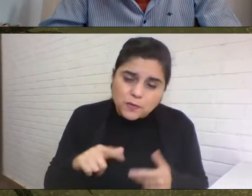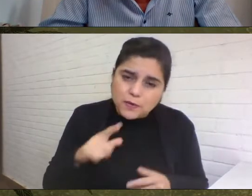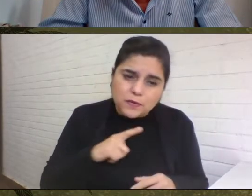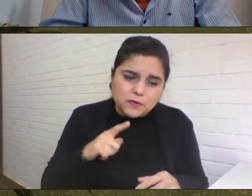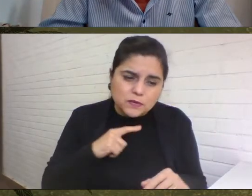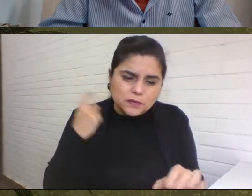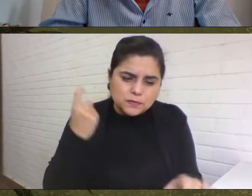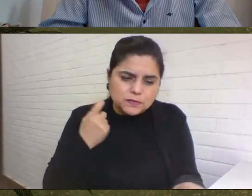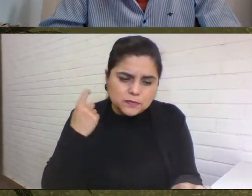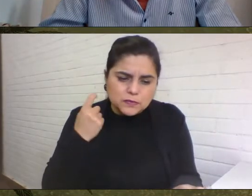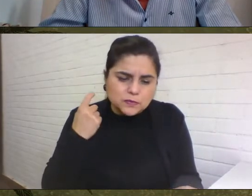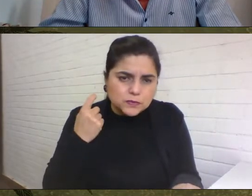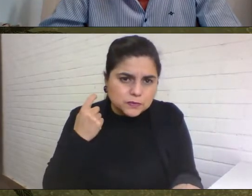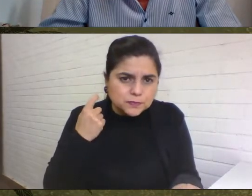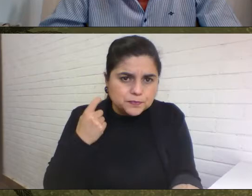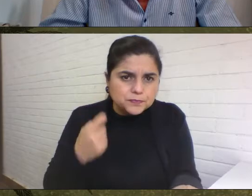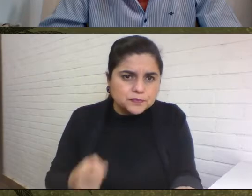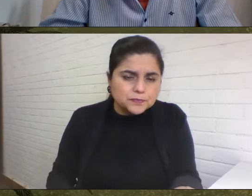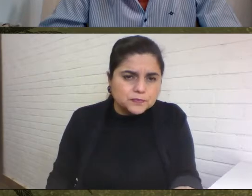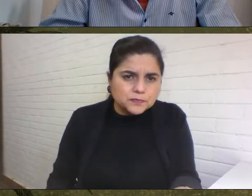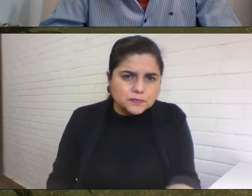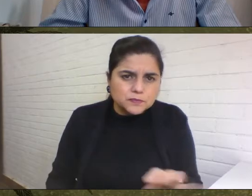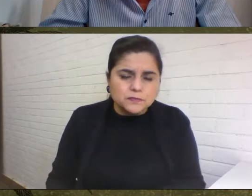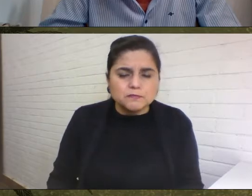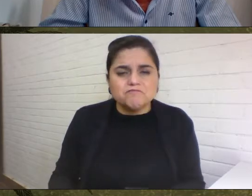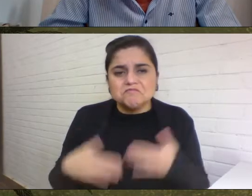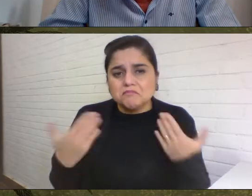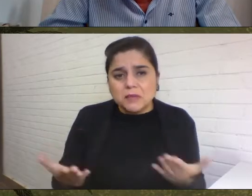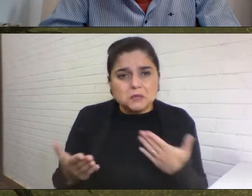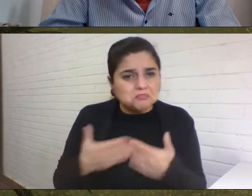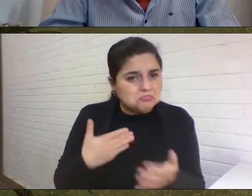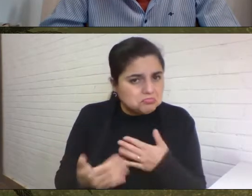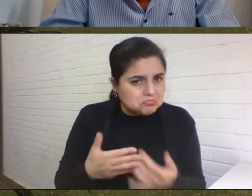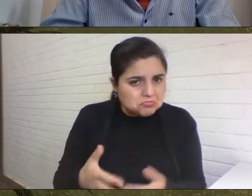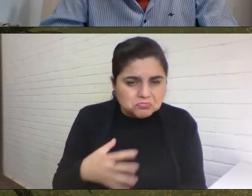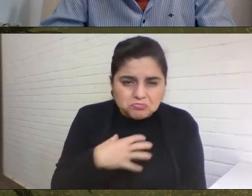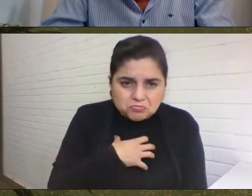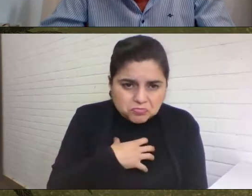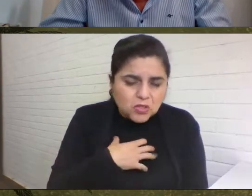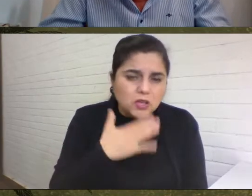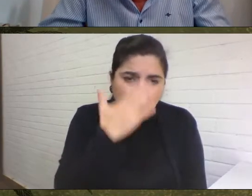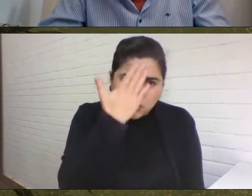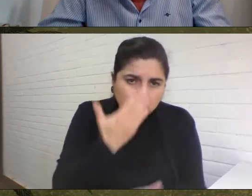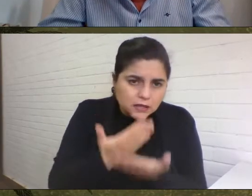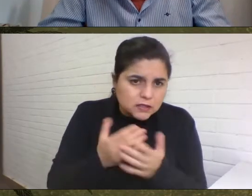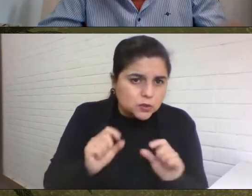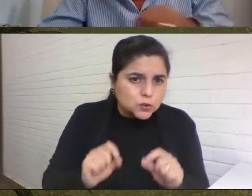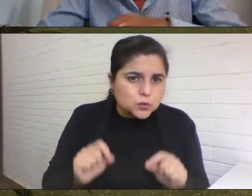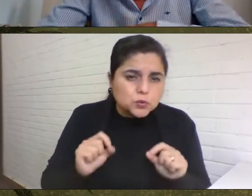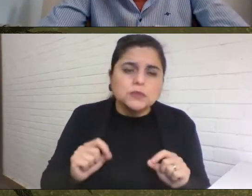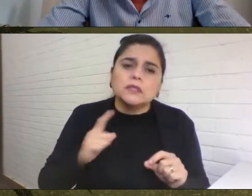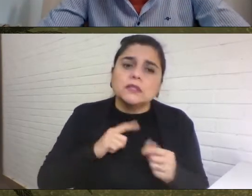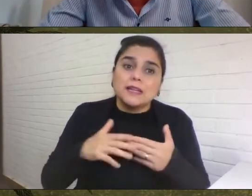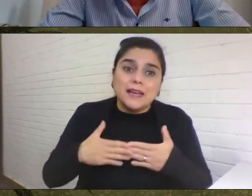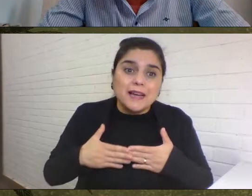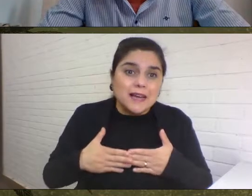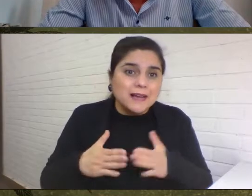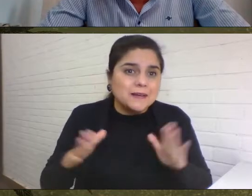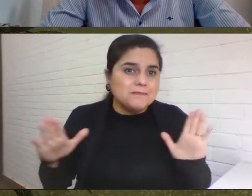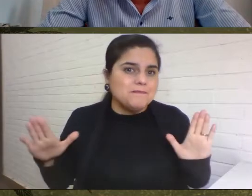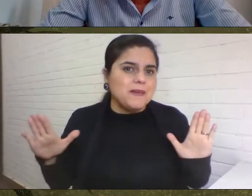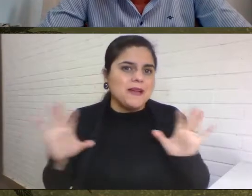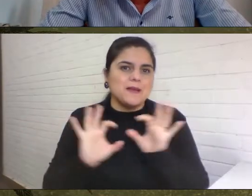ter em linha de conta. De qualquer forma, aquilo que eu creio é que há uma enorme abertura e uma enorme